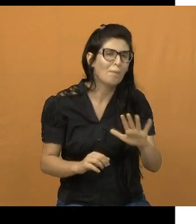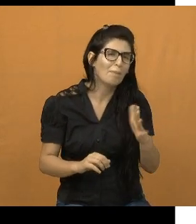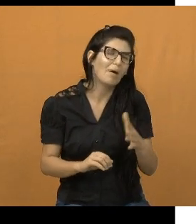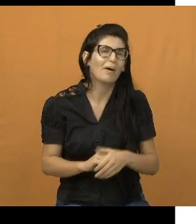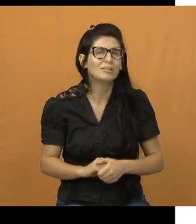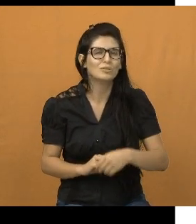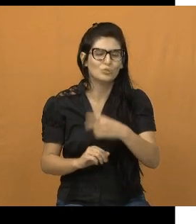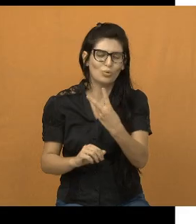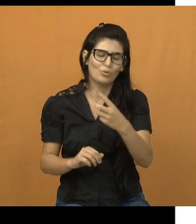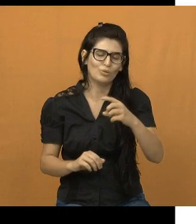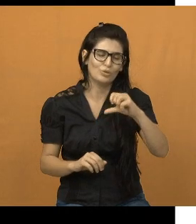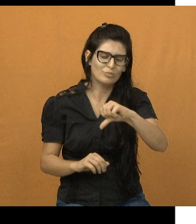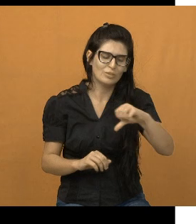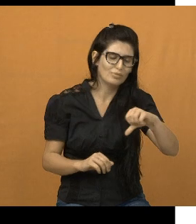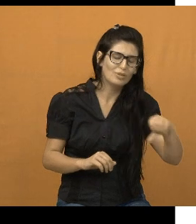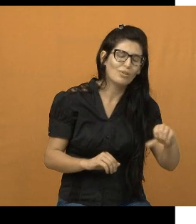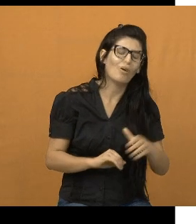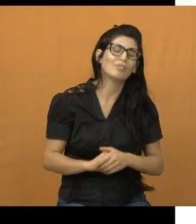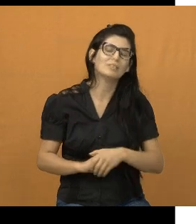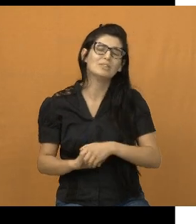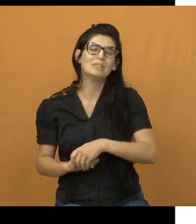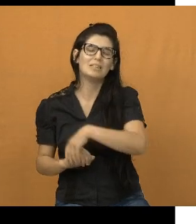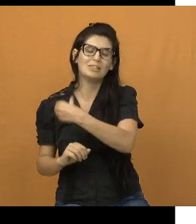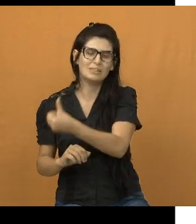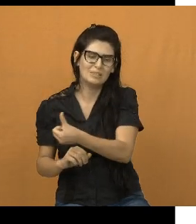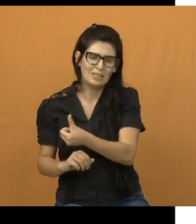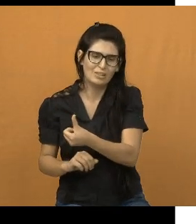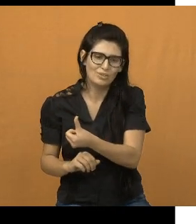2.999, 629 crianças.